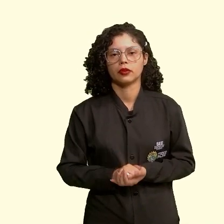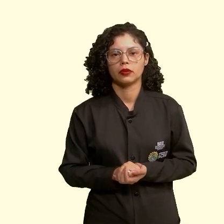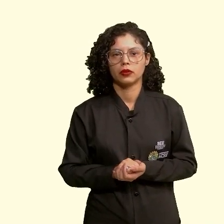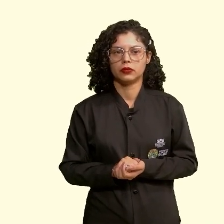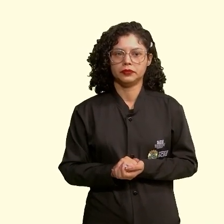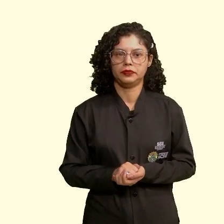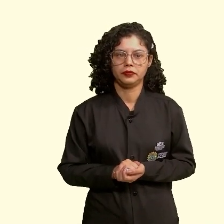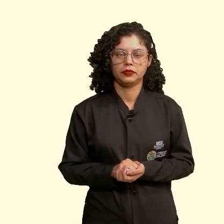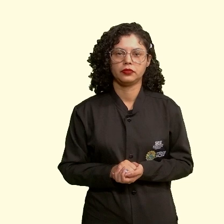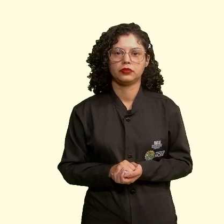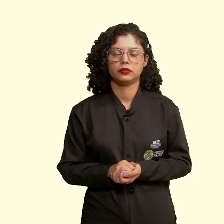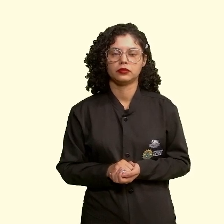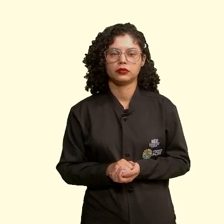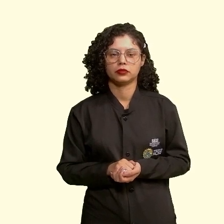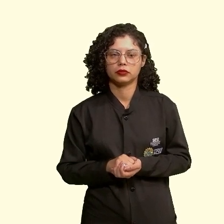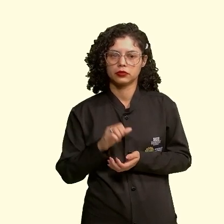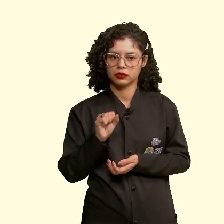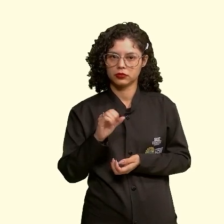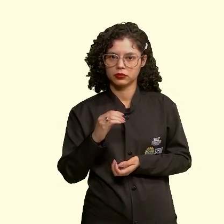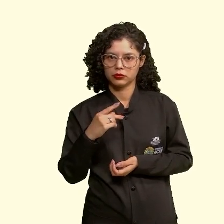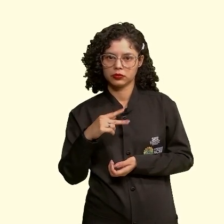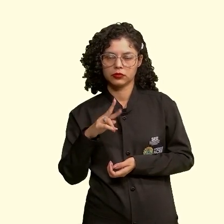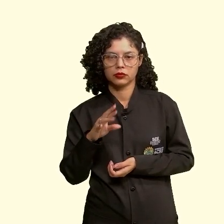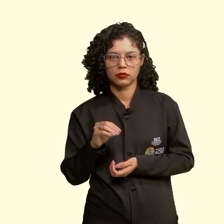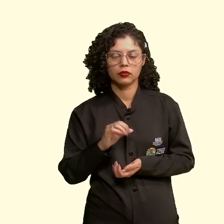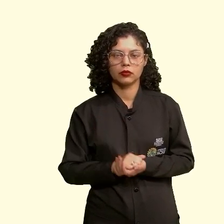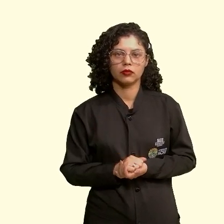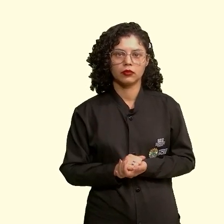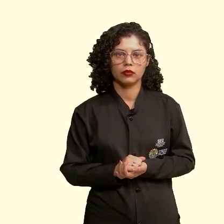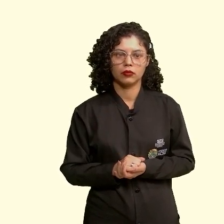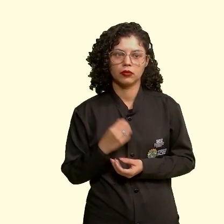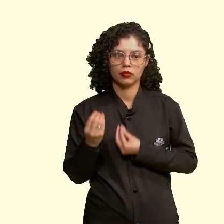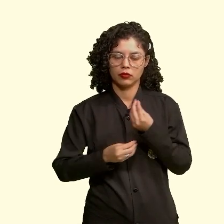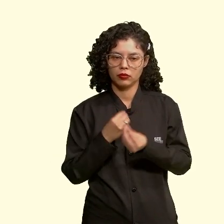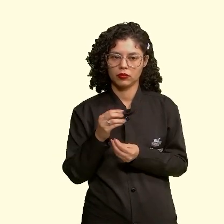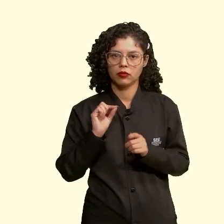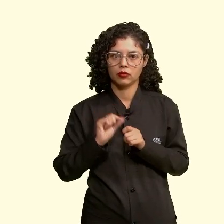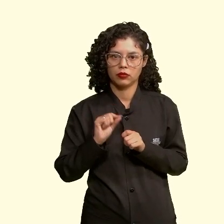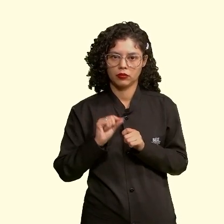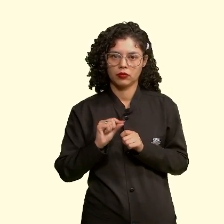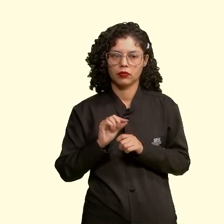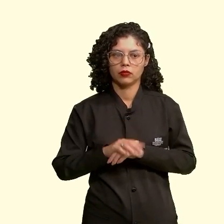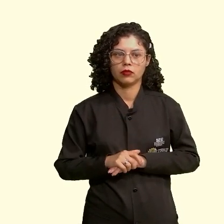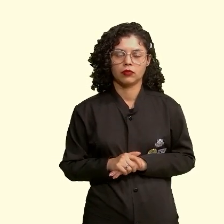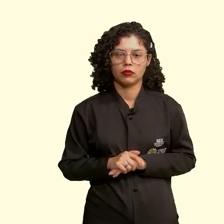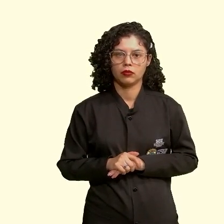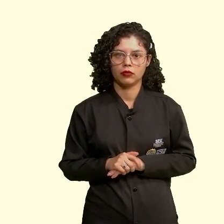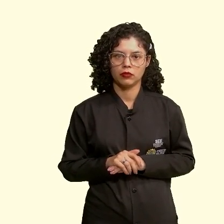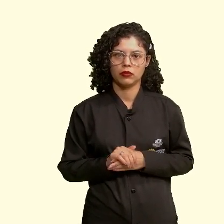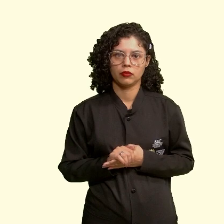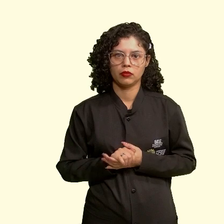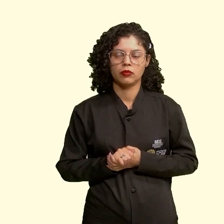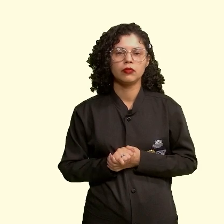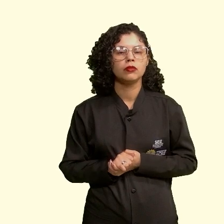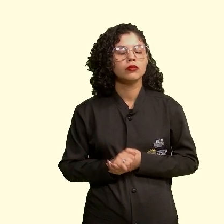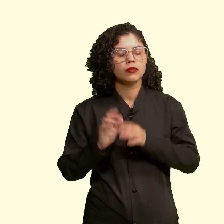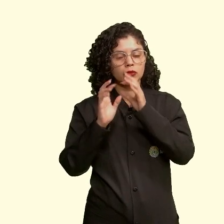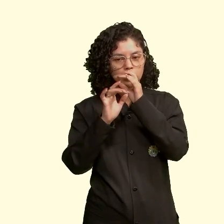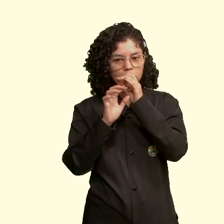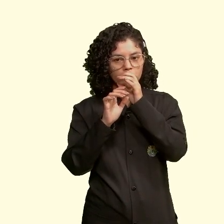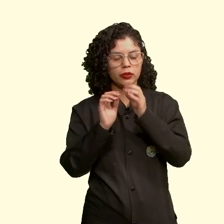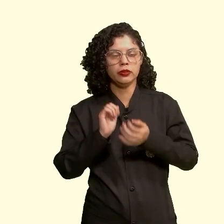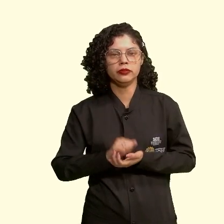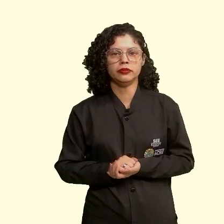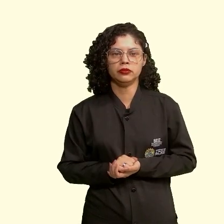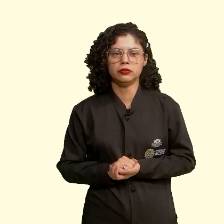exemplo, era trompa, o tipo era de sopro e a forma que ela é tocada, né? Soprando o ar no